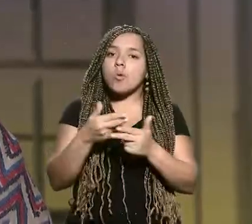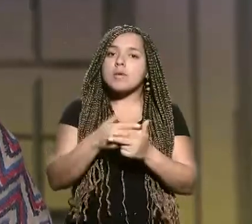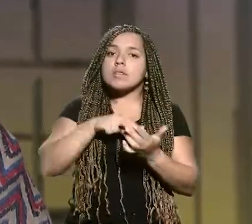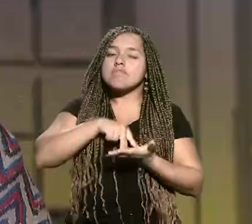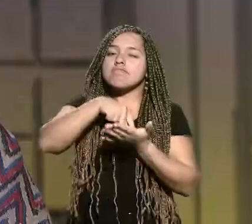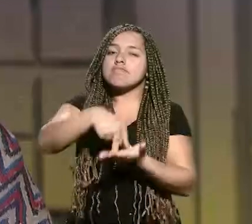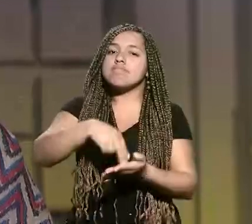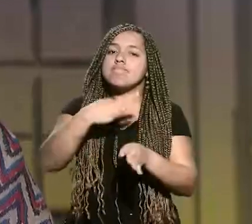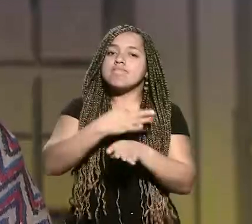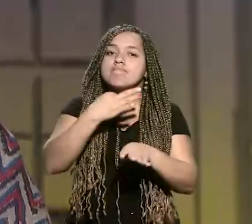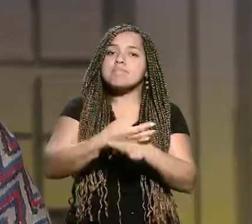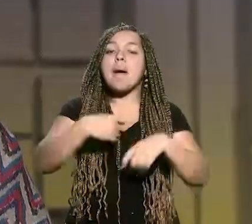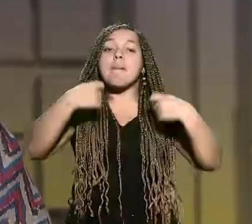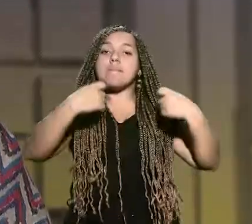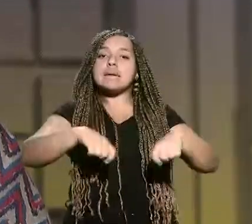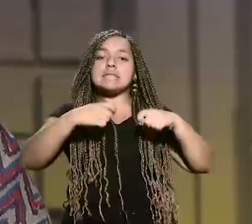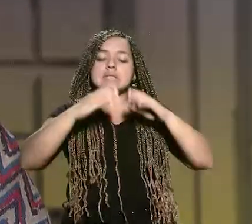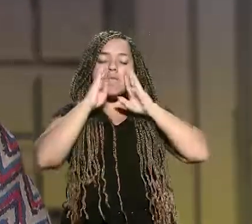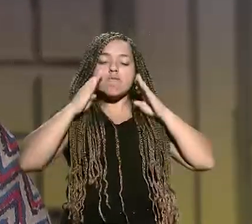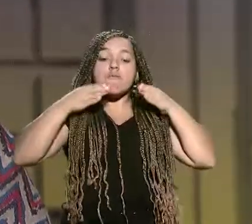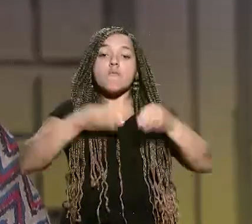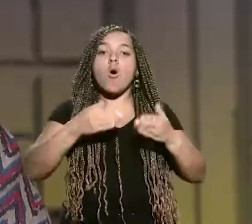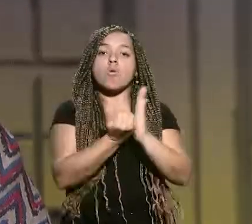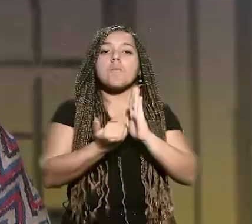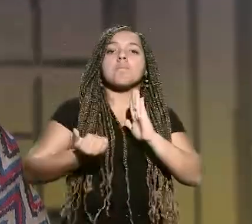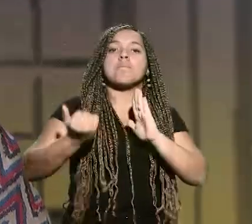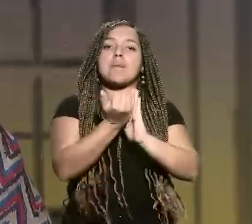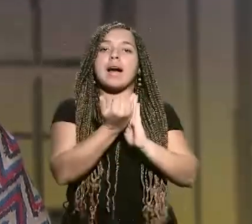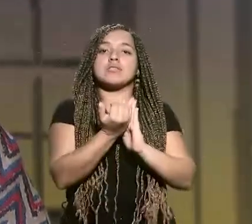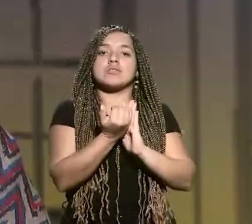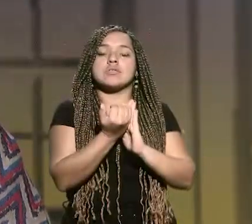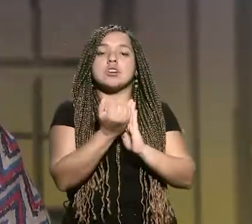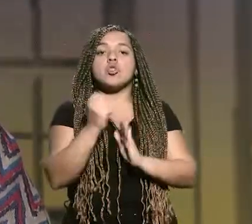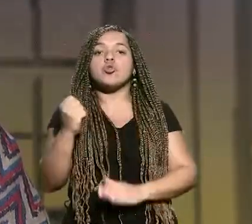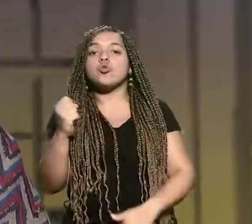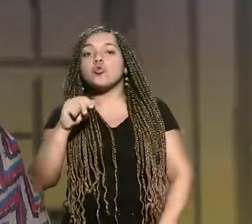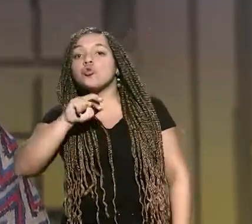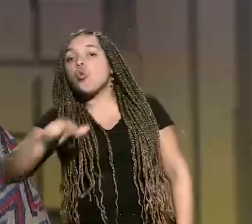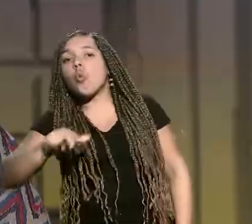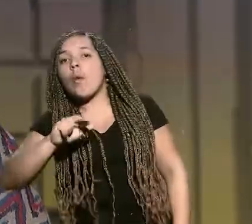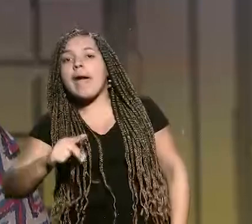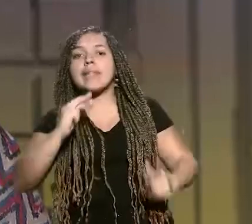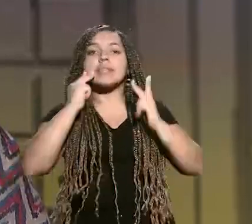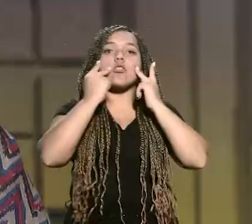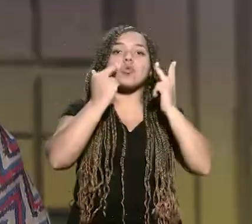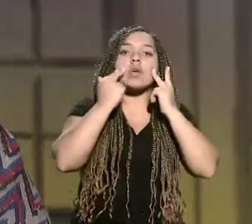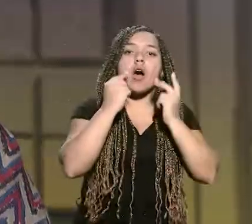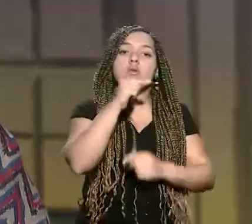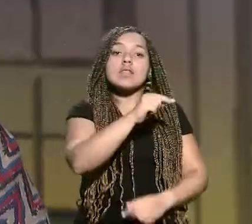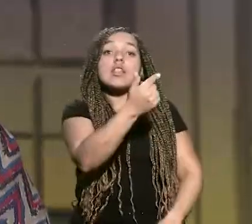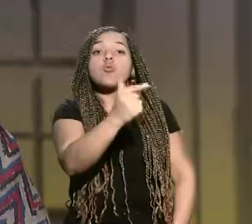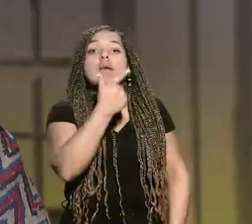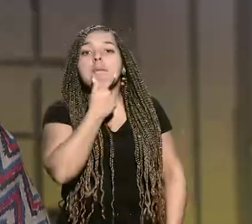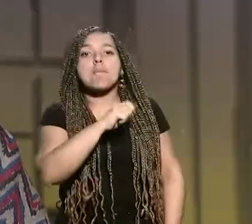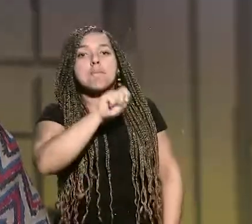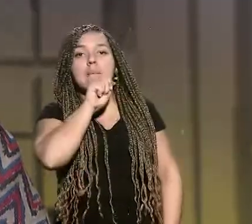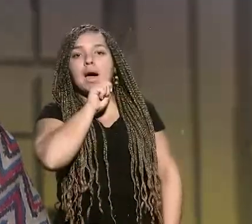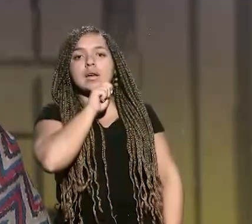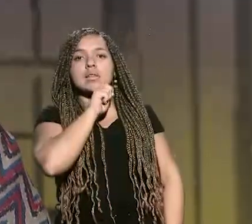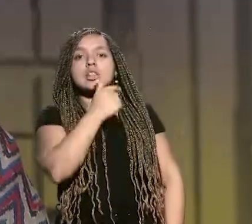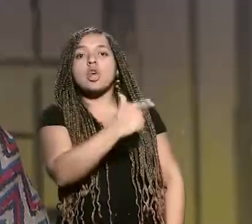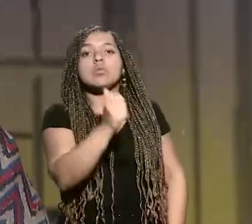sem tio, né? As pessoas morrendo, sendo assassinadas, se envolvendo com crime, ou sem acesso, né? E as